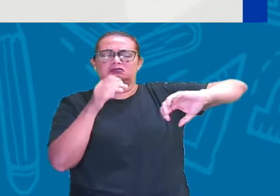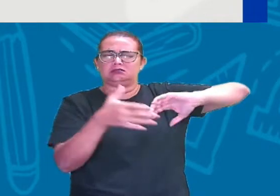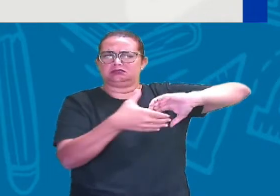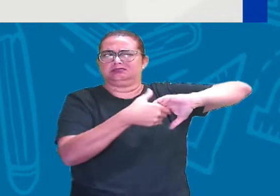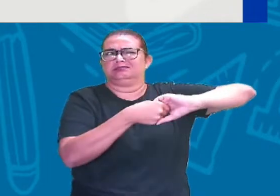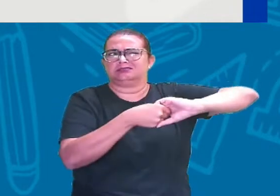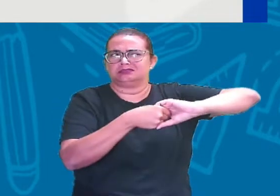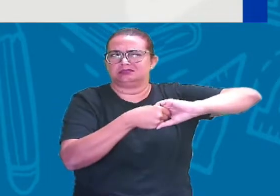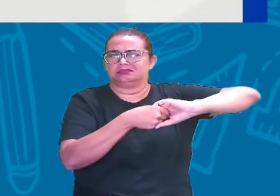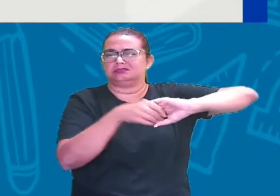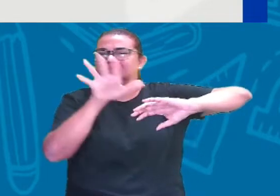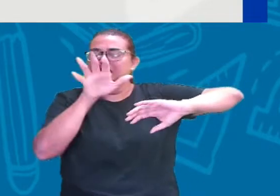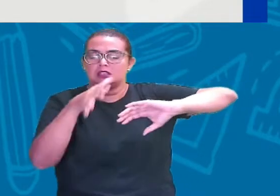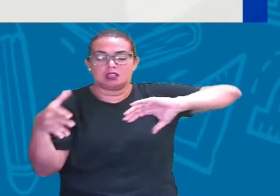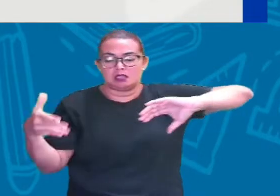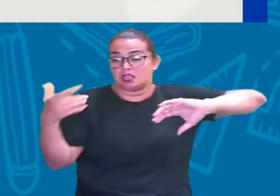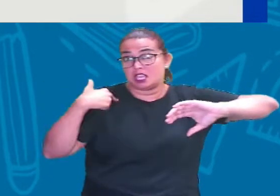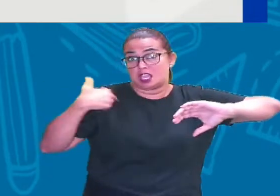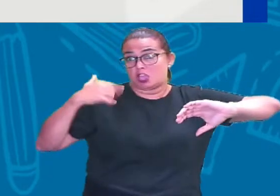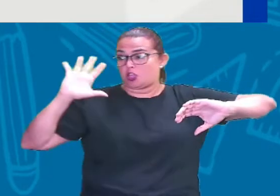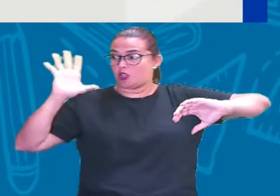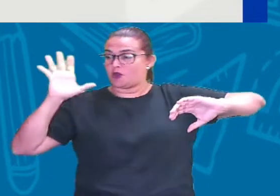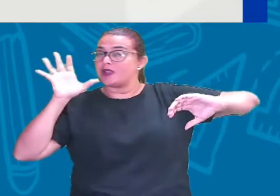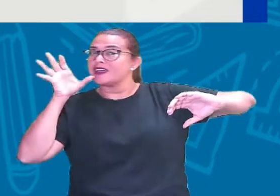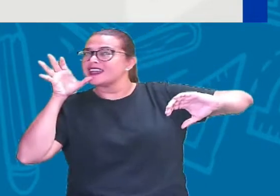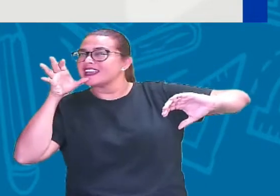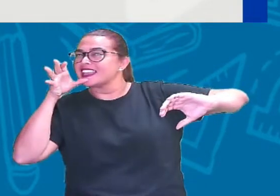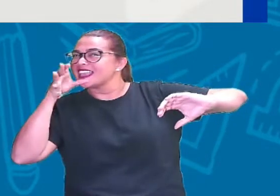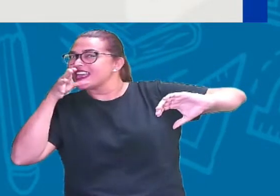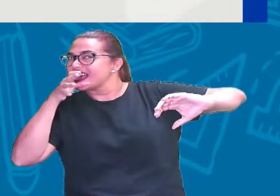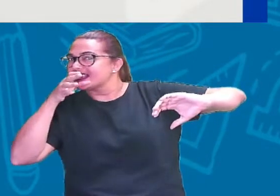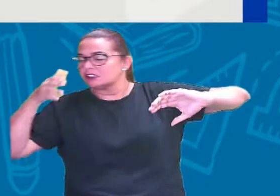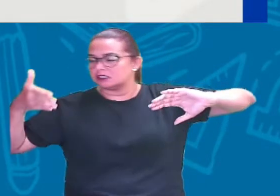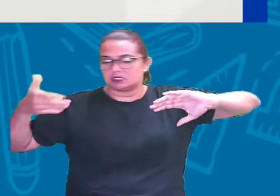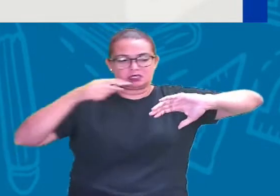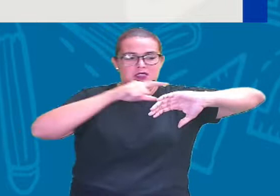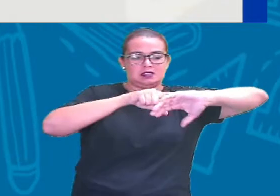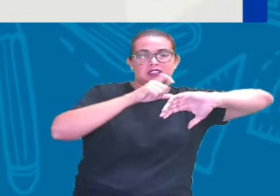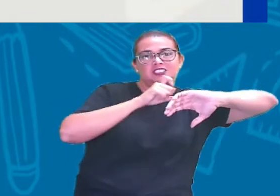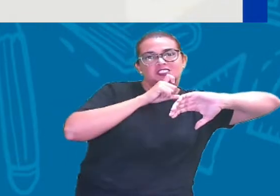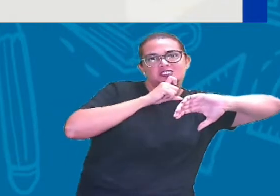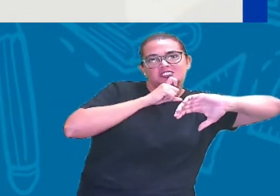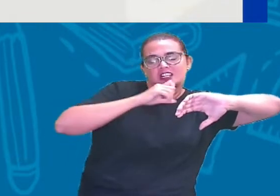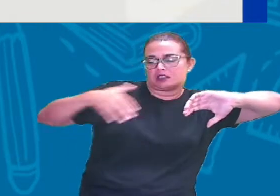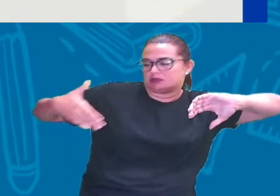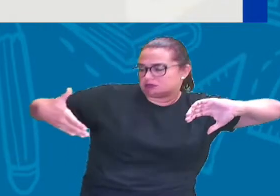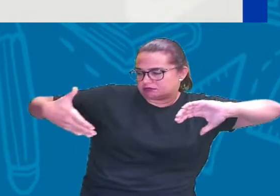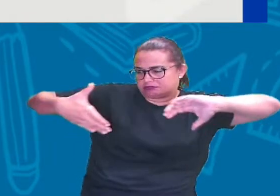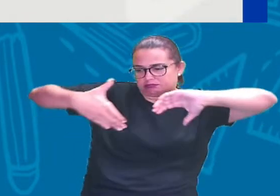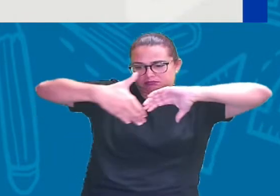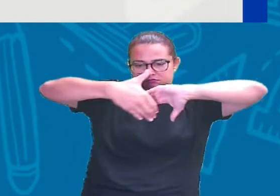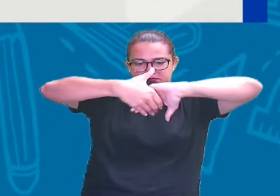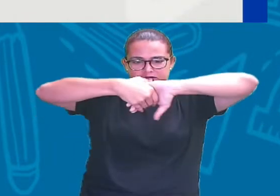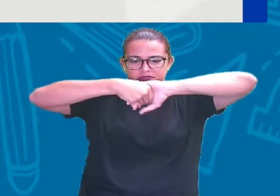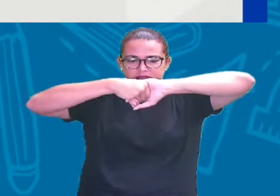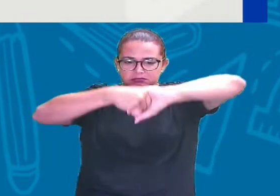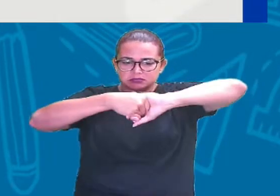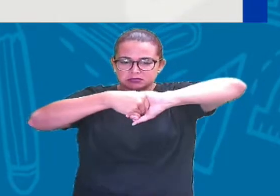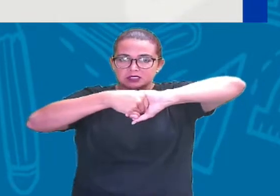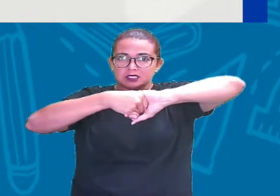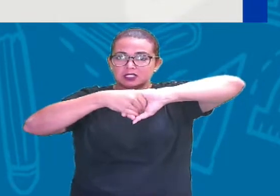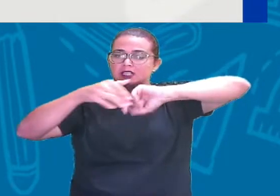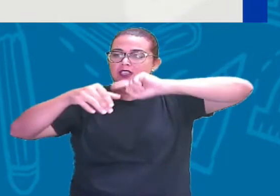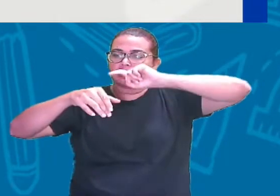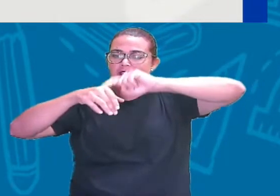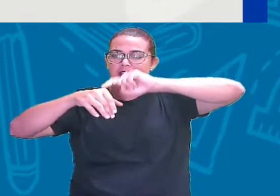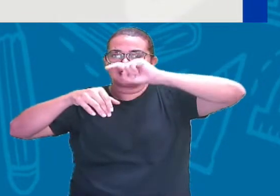Ao passar o calor da sua mão, que está mais quente, para a mão do colega que está mais frio, tá? Então isso